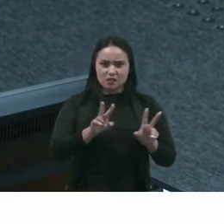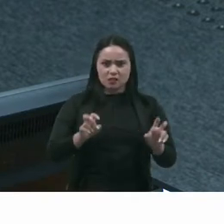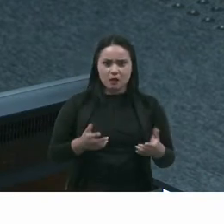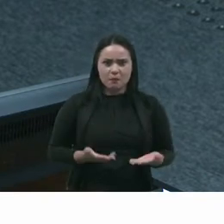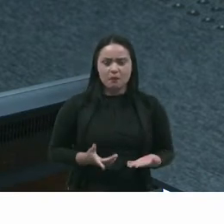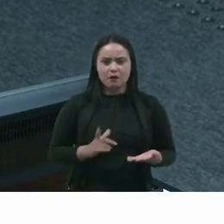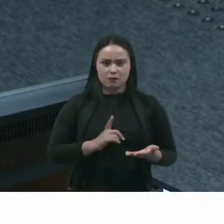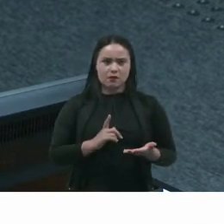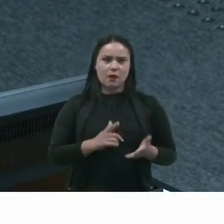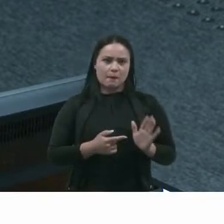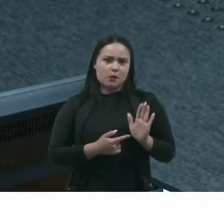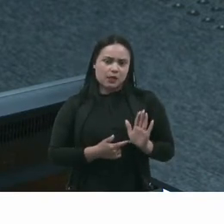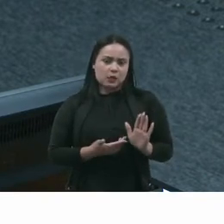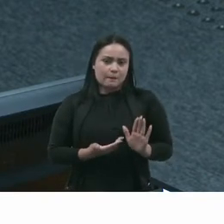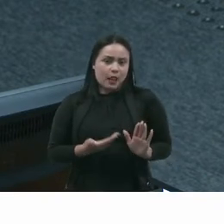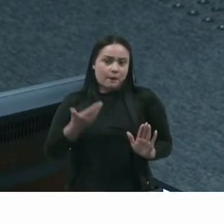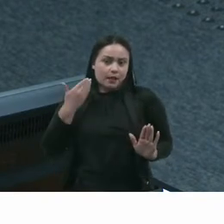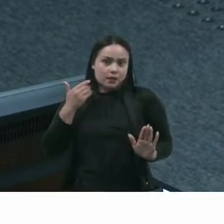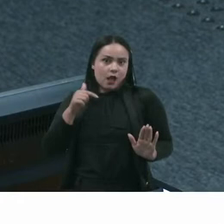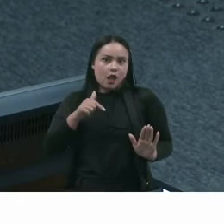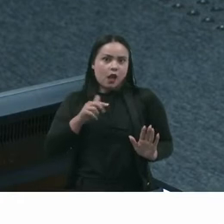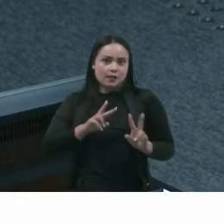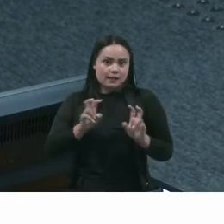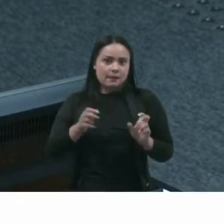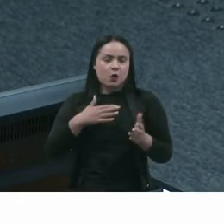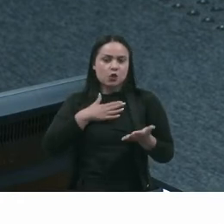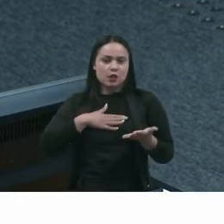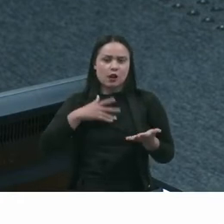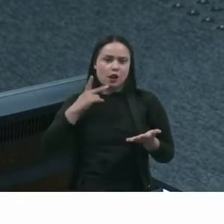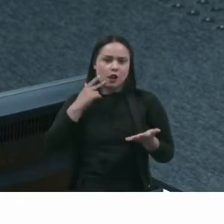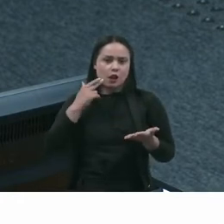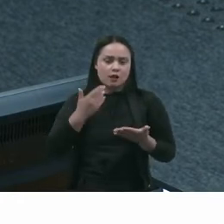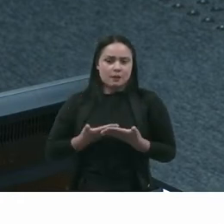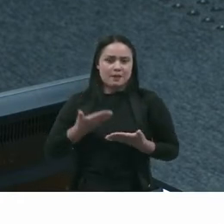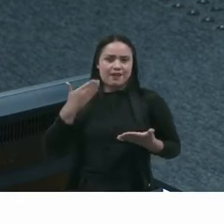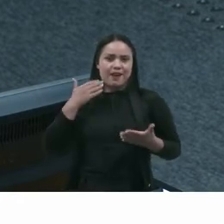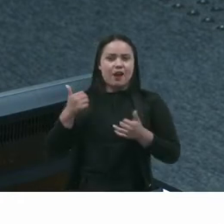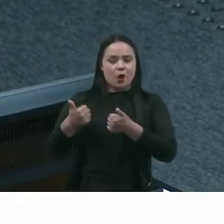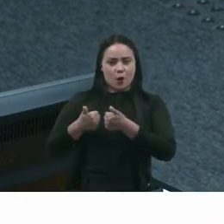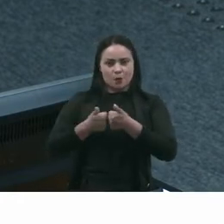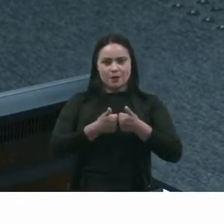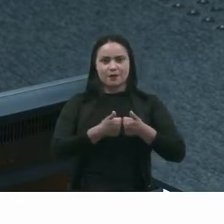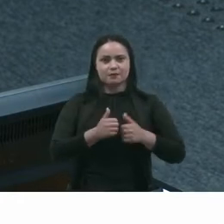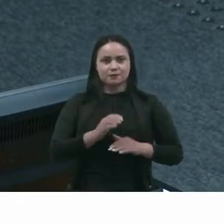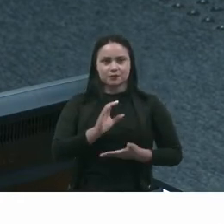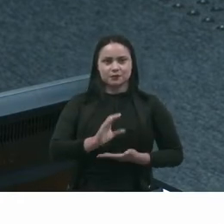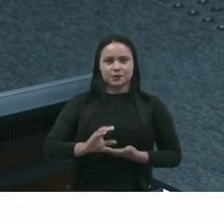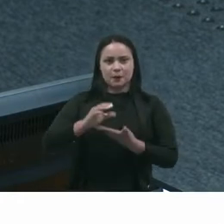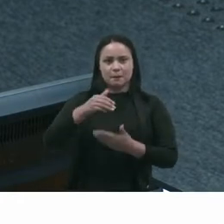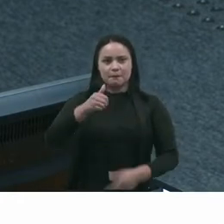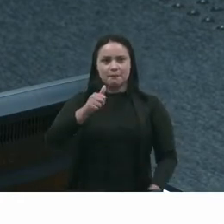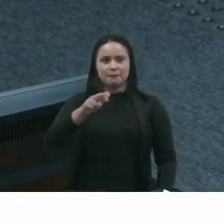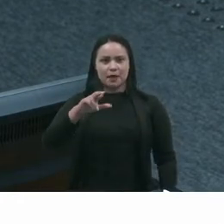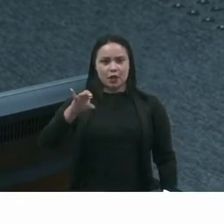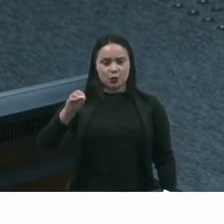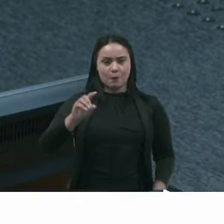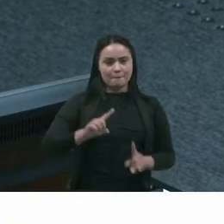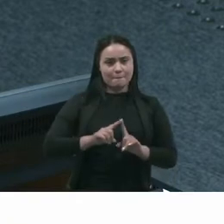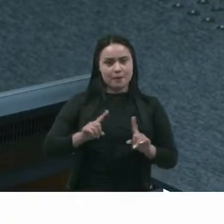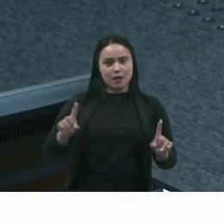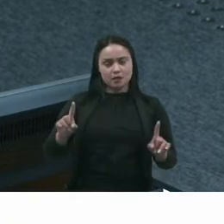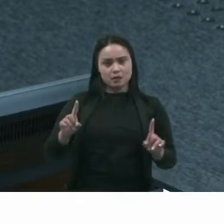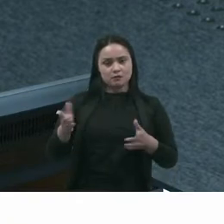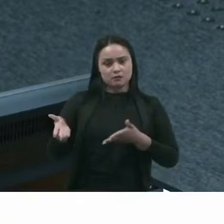que foi levantado uma preliminar a esse respeito, eu gostaria de, na preliminar, acompanhar o conselheiro Mário Maia, porém, no